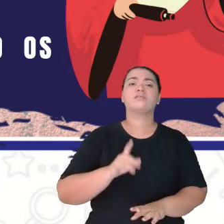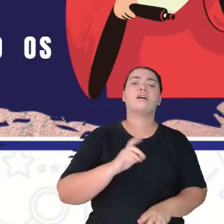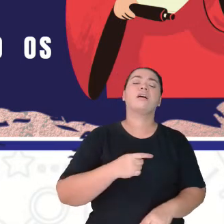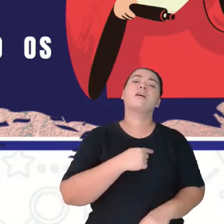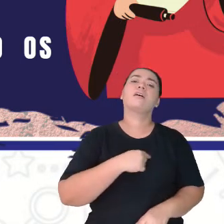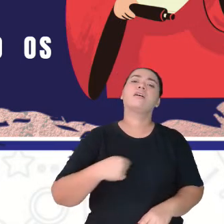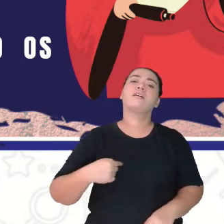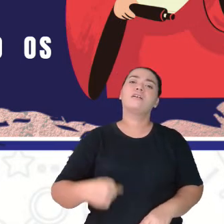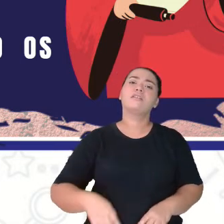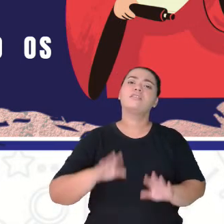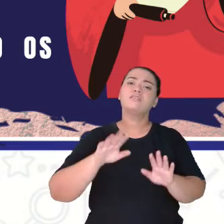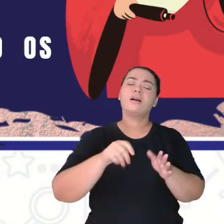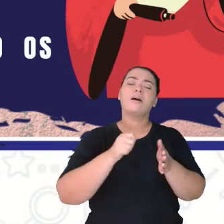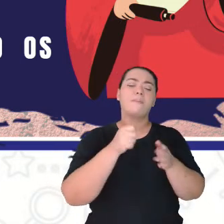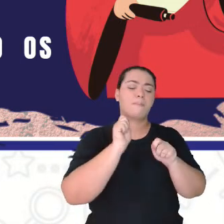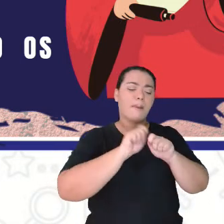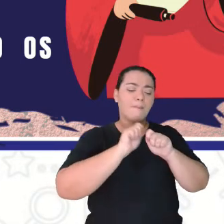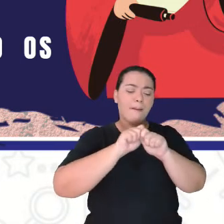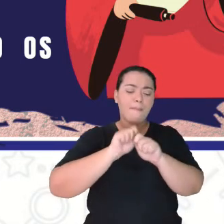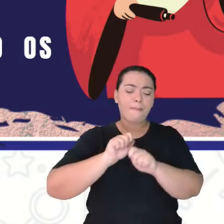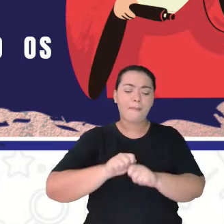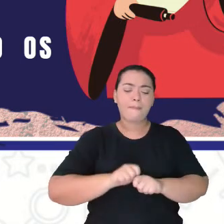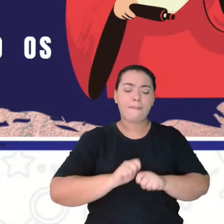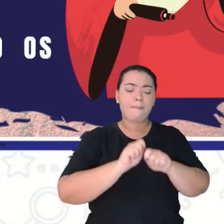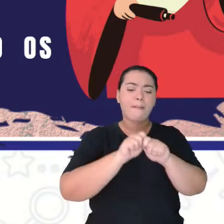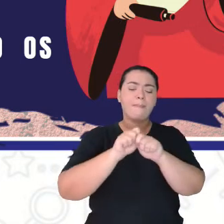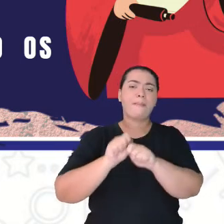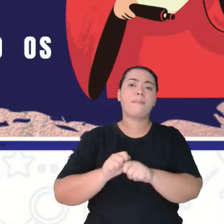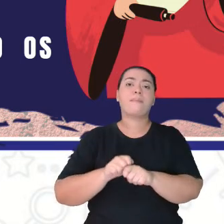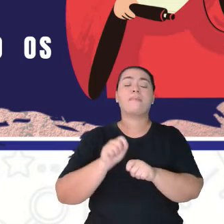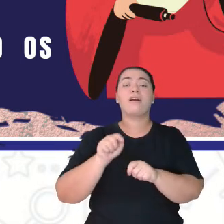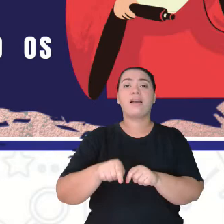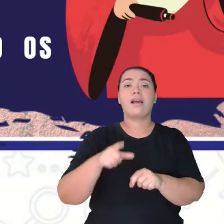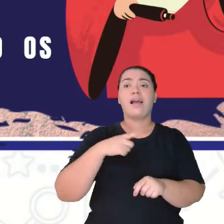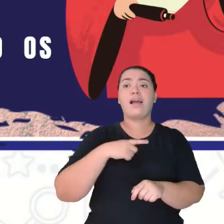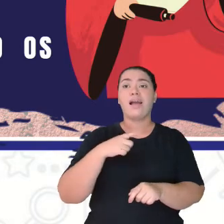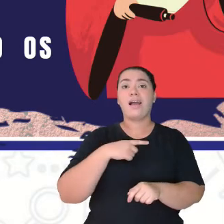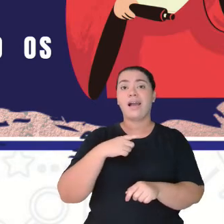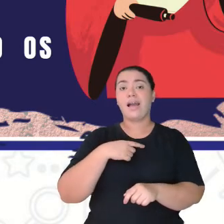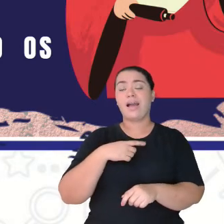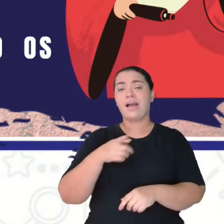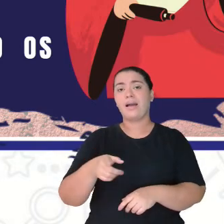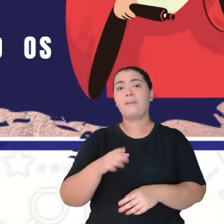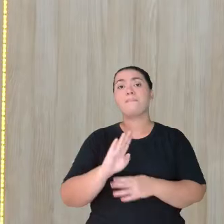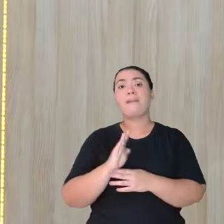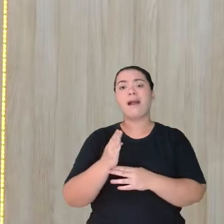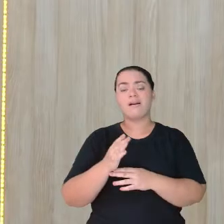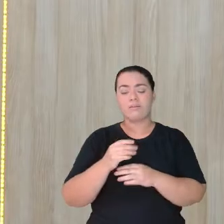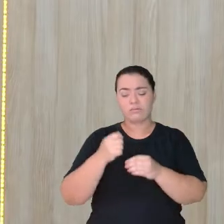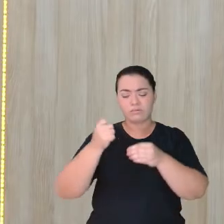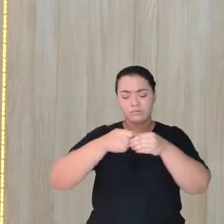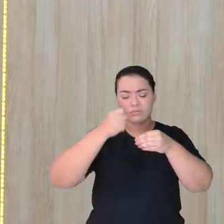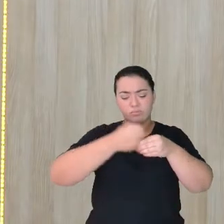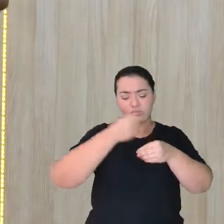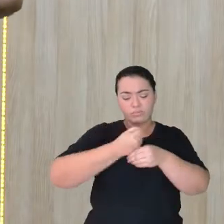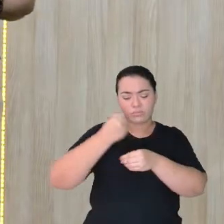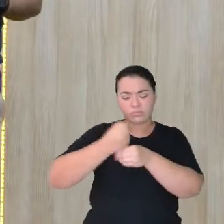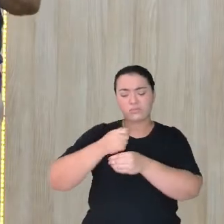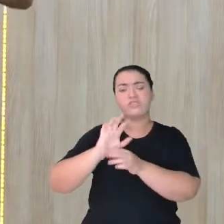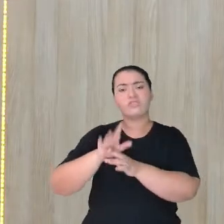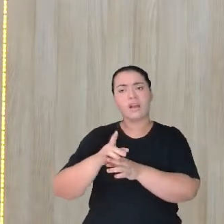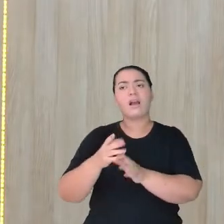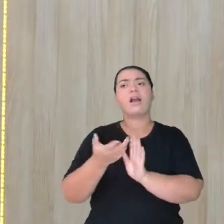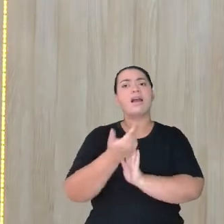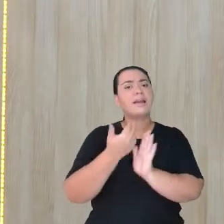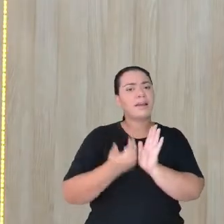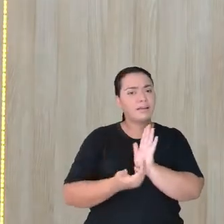pedaço de madeira, mergulhavam na tinta e imprimiam sobre um papel muito fino. Em outras palavras, o que é que a gente tem aí, né?